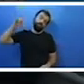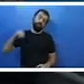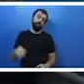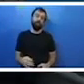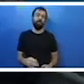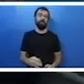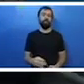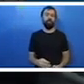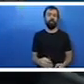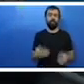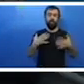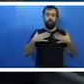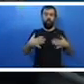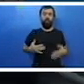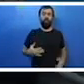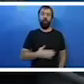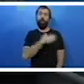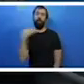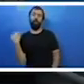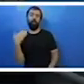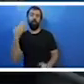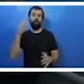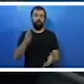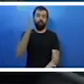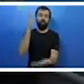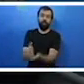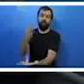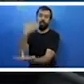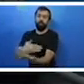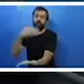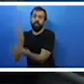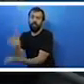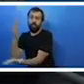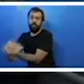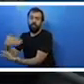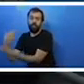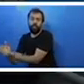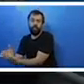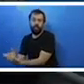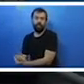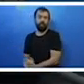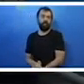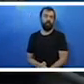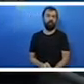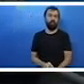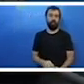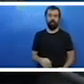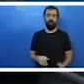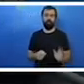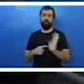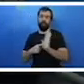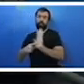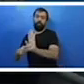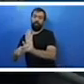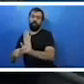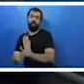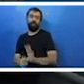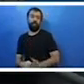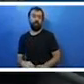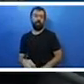foi esquartejado, foi cortado em partes e servido de exemplo para nunca